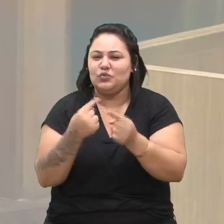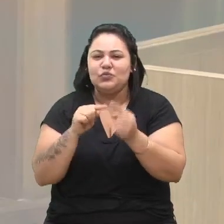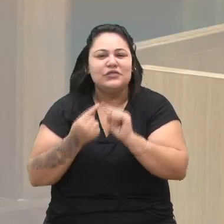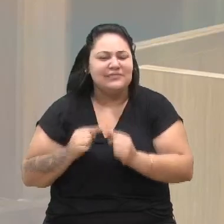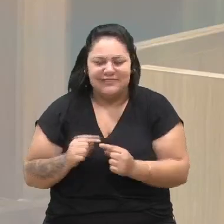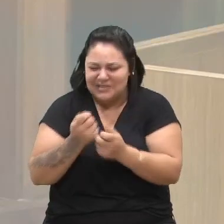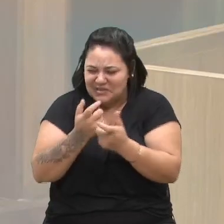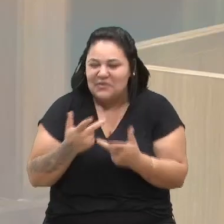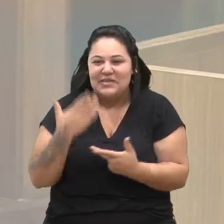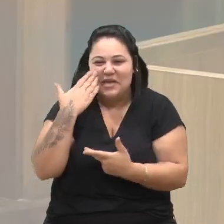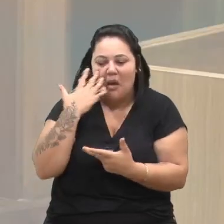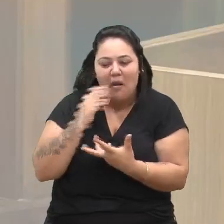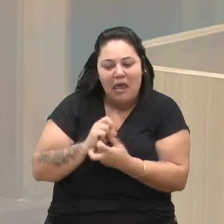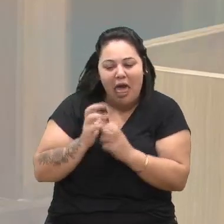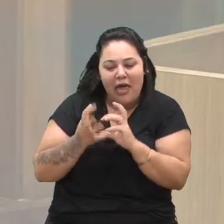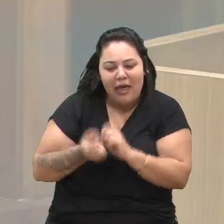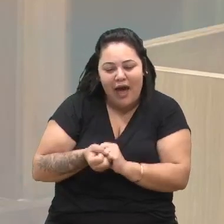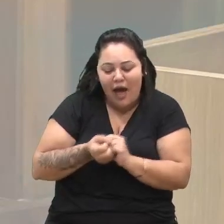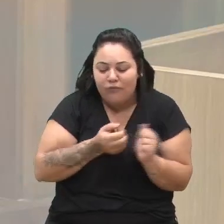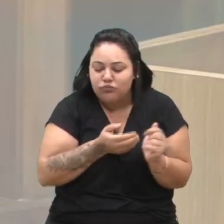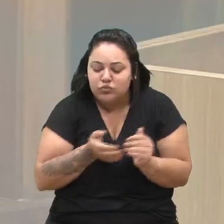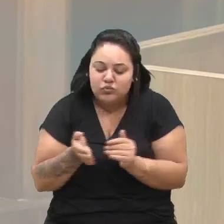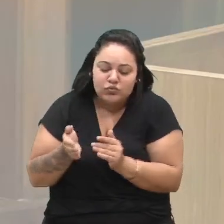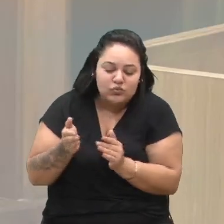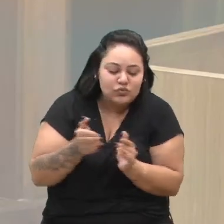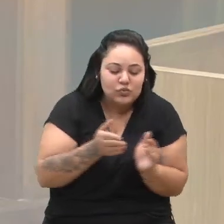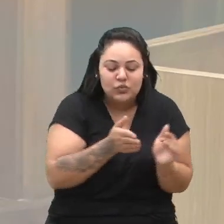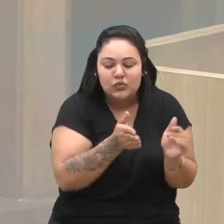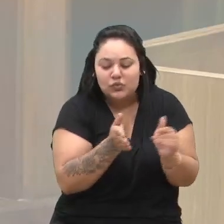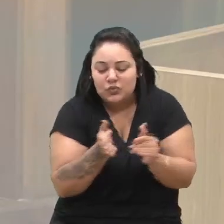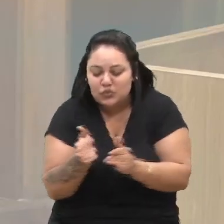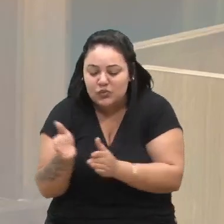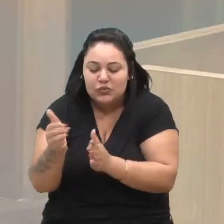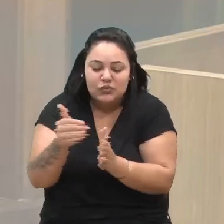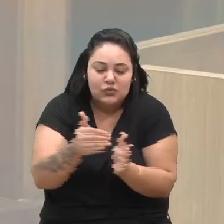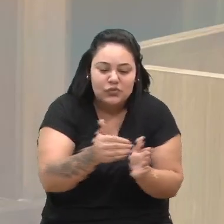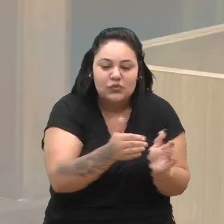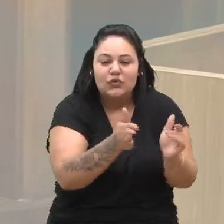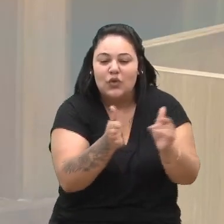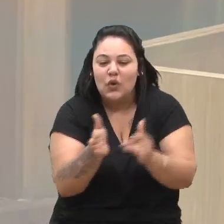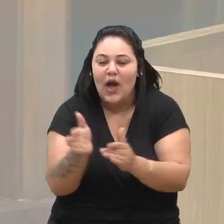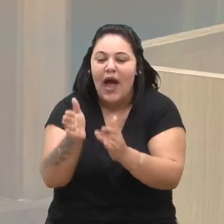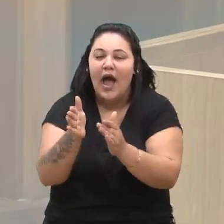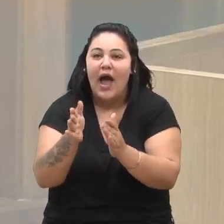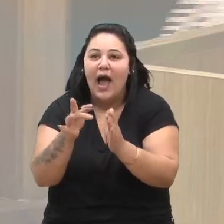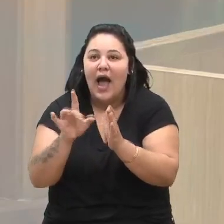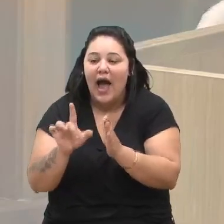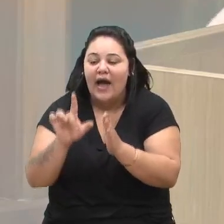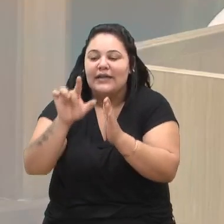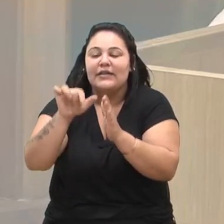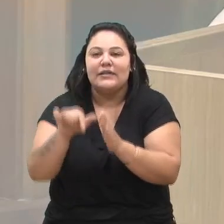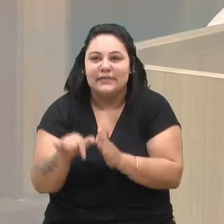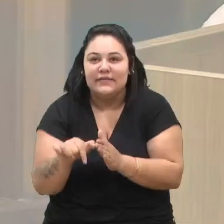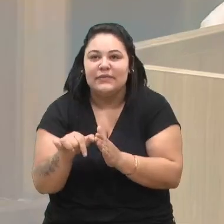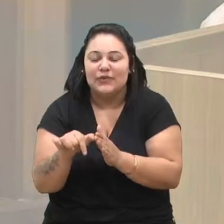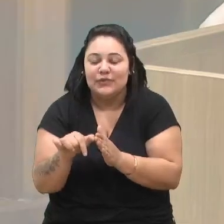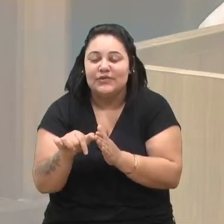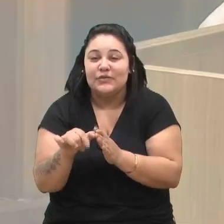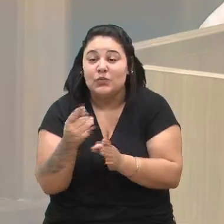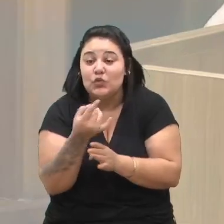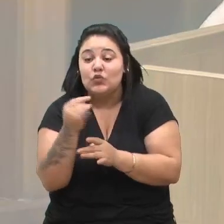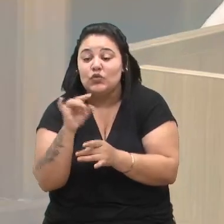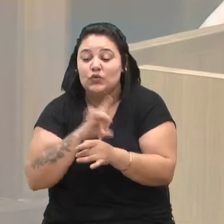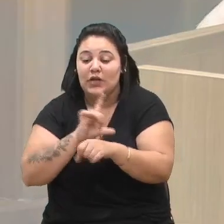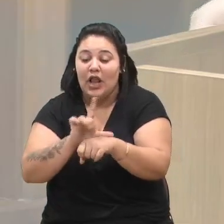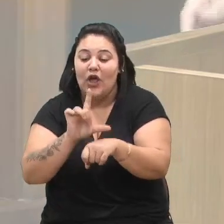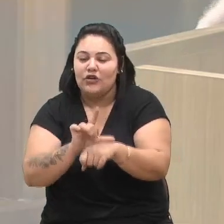no decorrer do percurso, deixando o camelô lá para o último, quando já está cansado, daí tu já nem quer mais os camelô, né? Então, a estação da